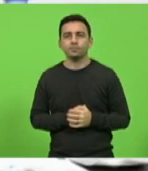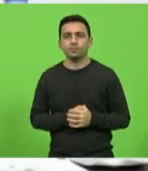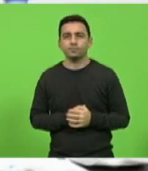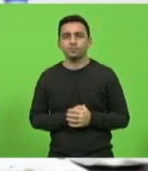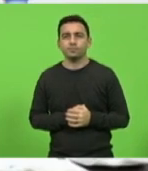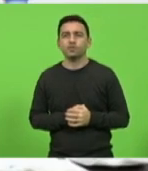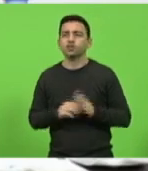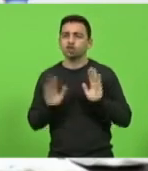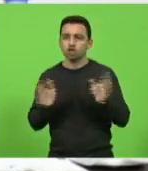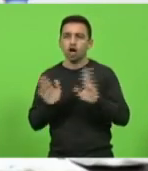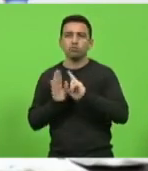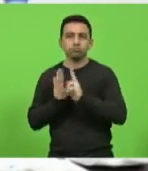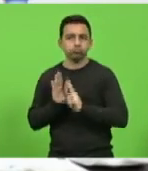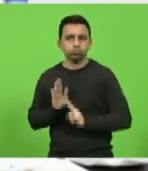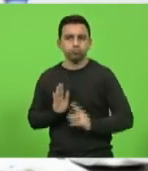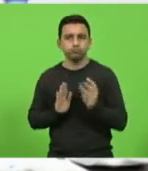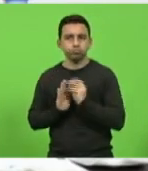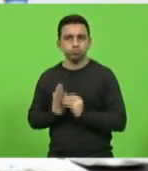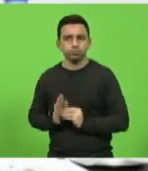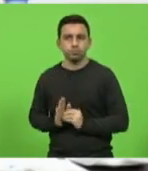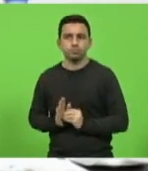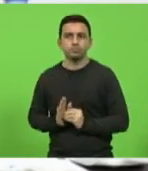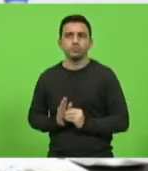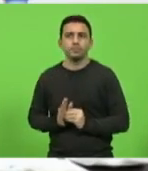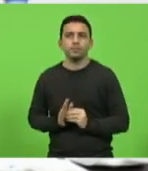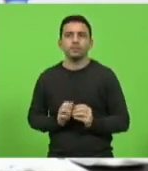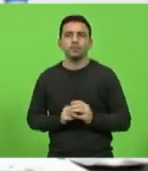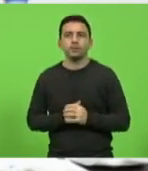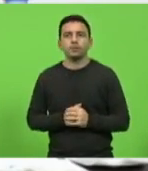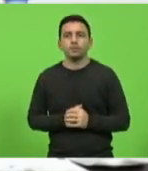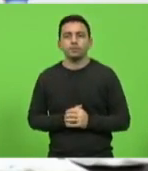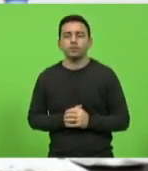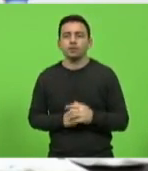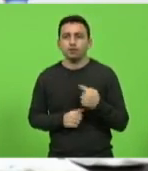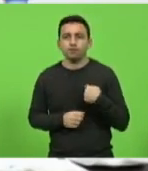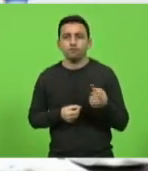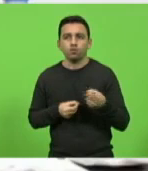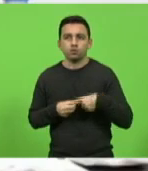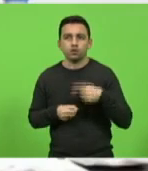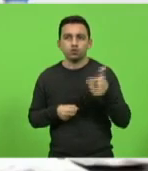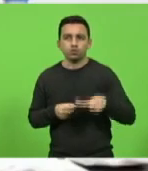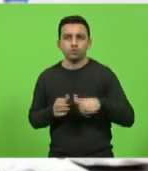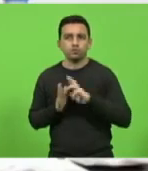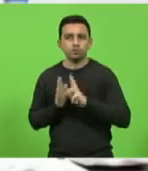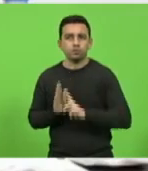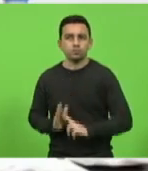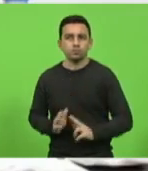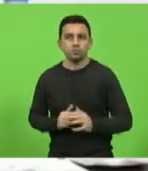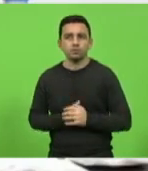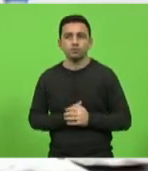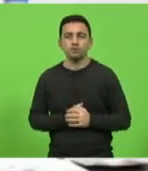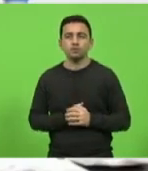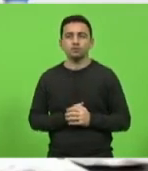nominados e eu vou voltar a nominar os aqui